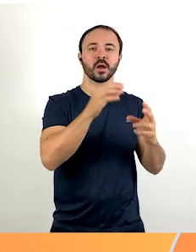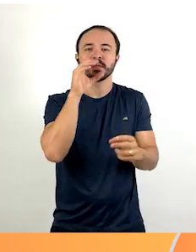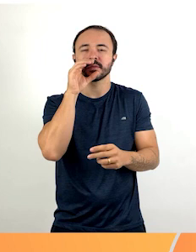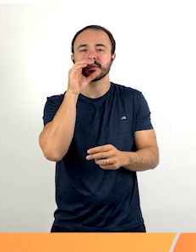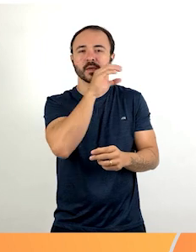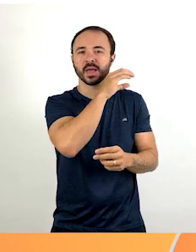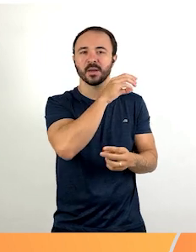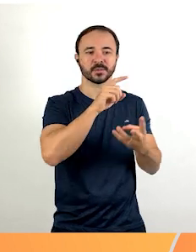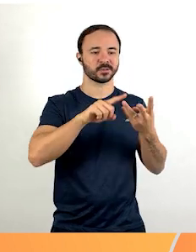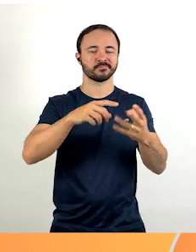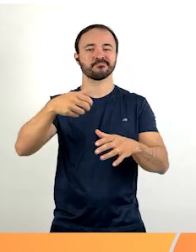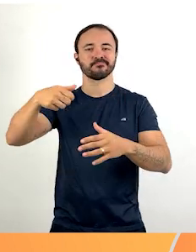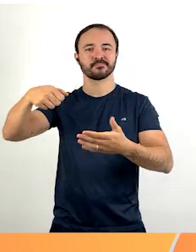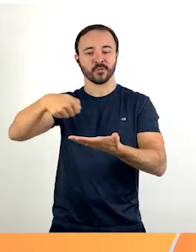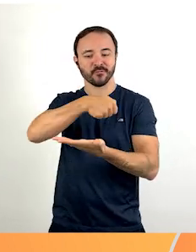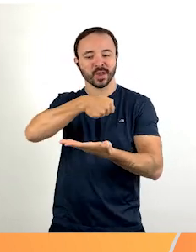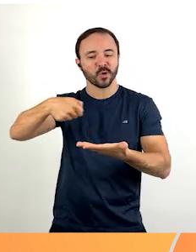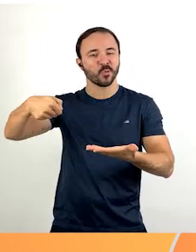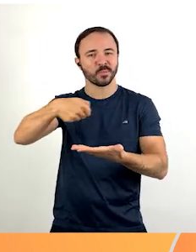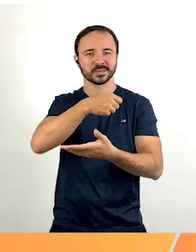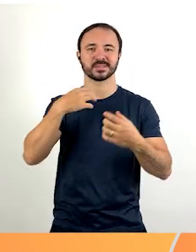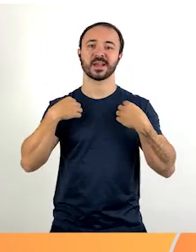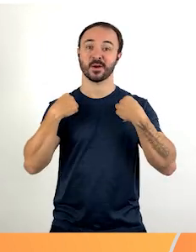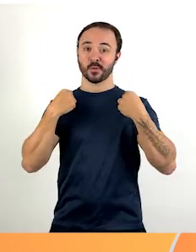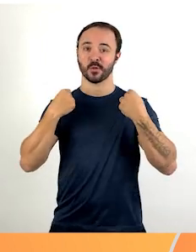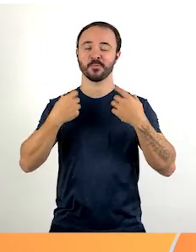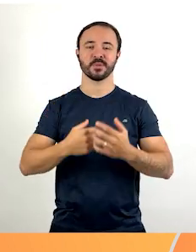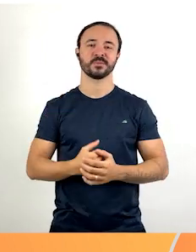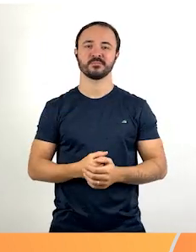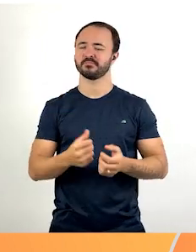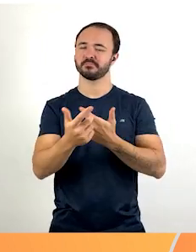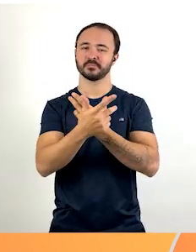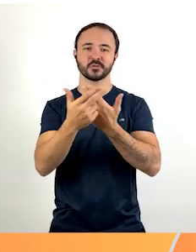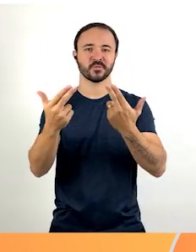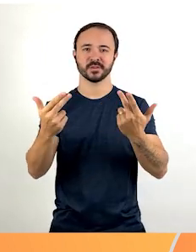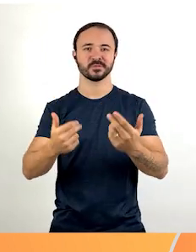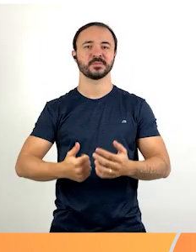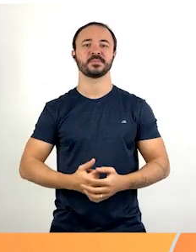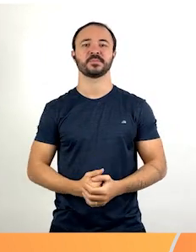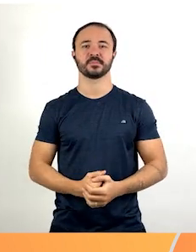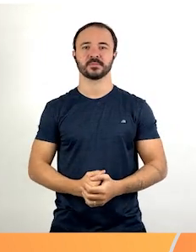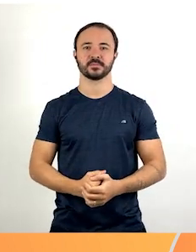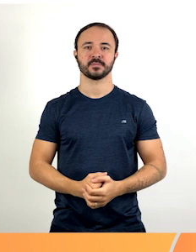passar. Então, vários tipos de energia a partir da energia elétrica.